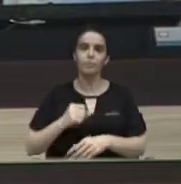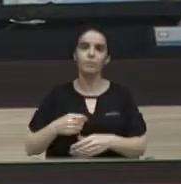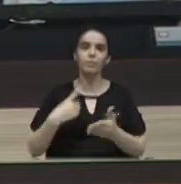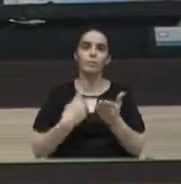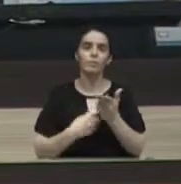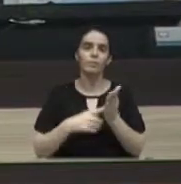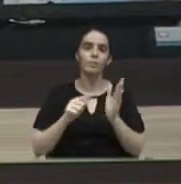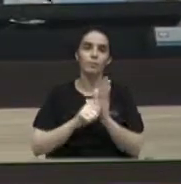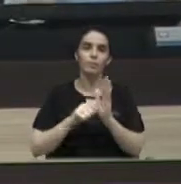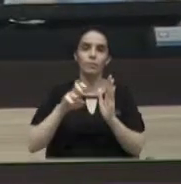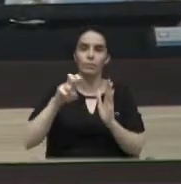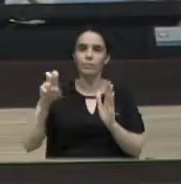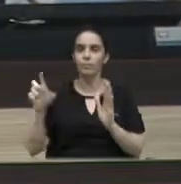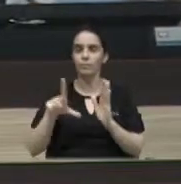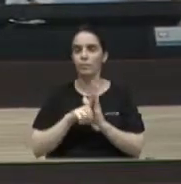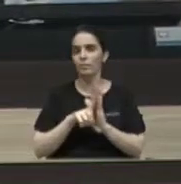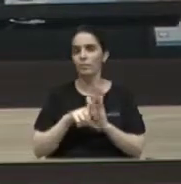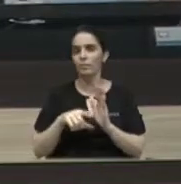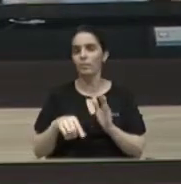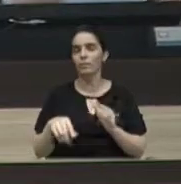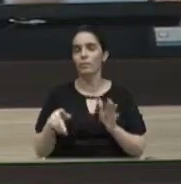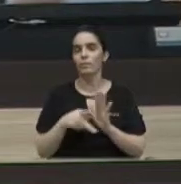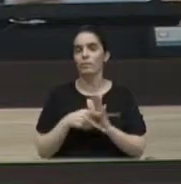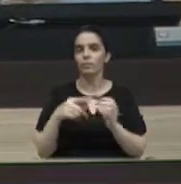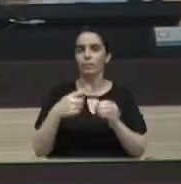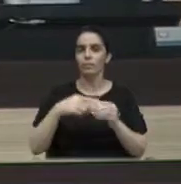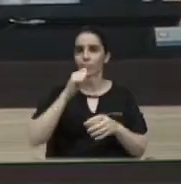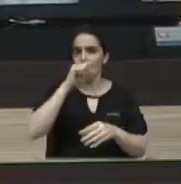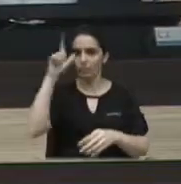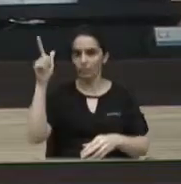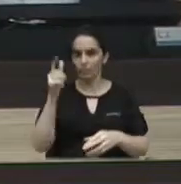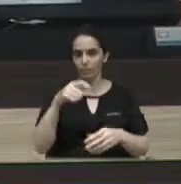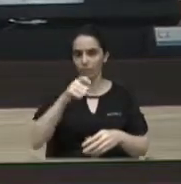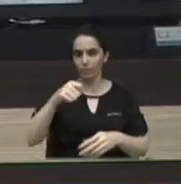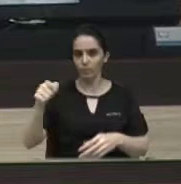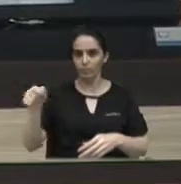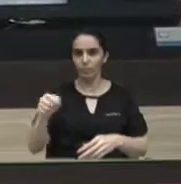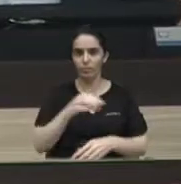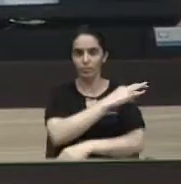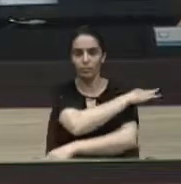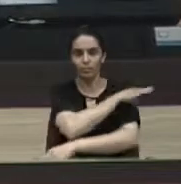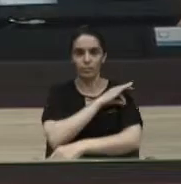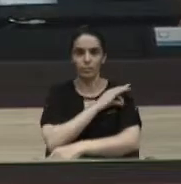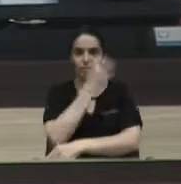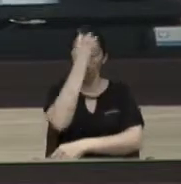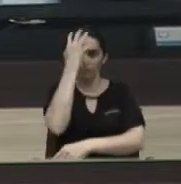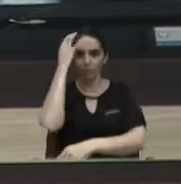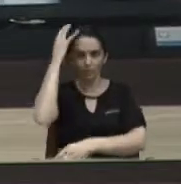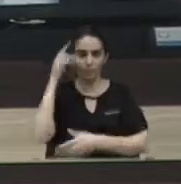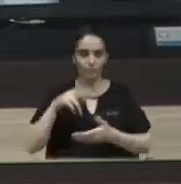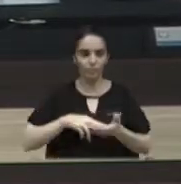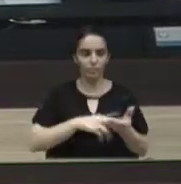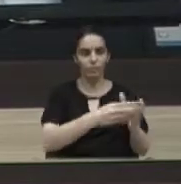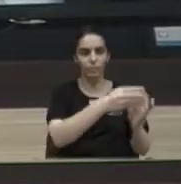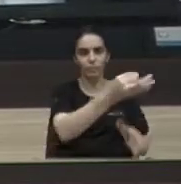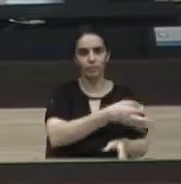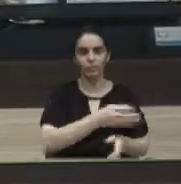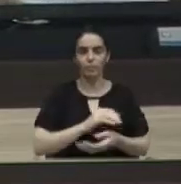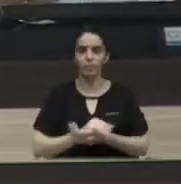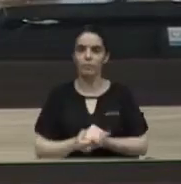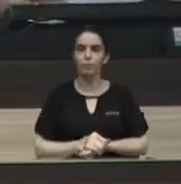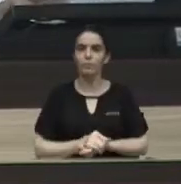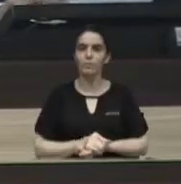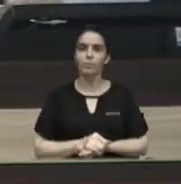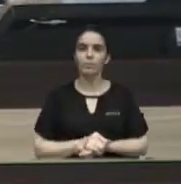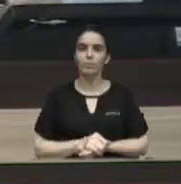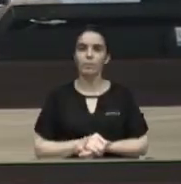artigo 55 da Lei Orgânica do Município. Mário Celso Botion, prefeito municipal. Encaminhe-se às comissões competentes.